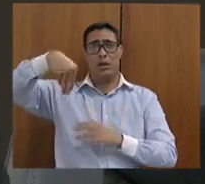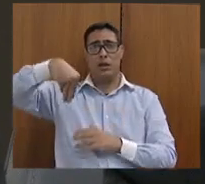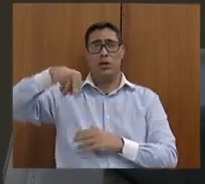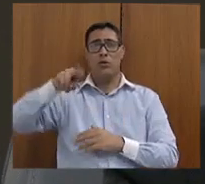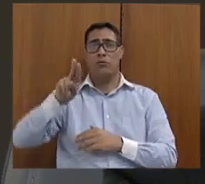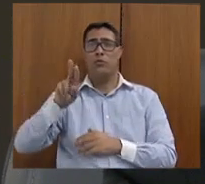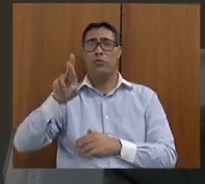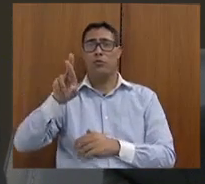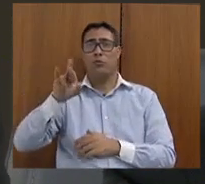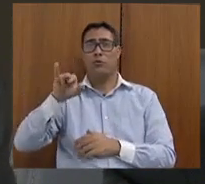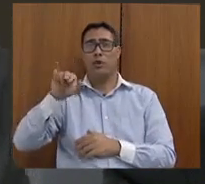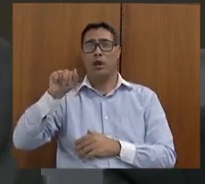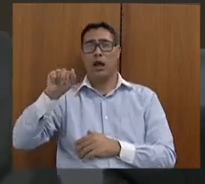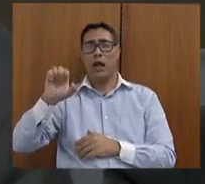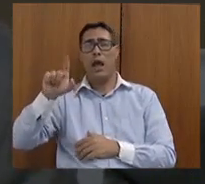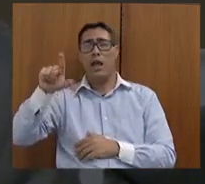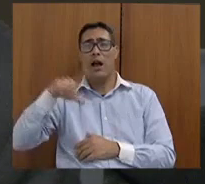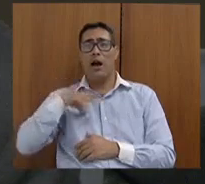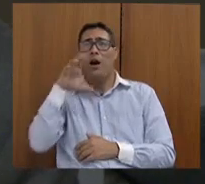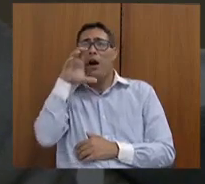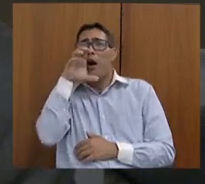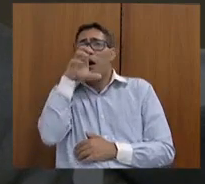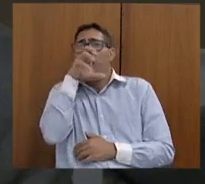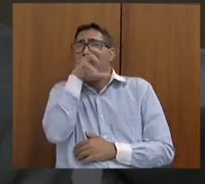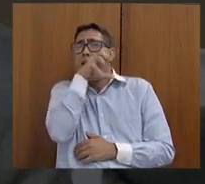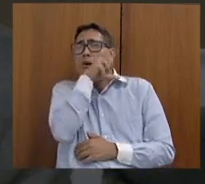de um clima